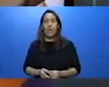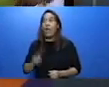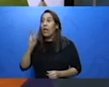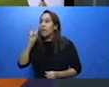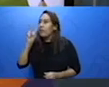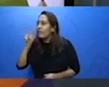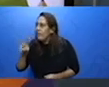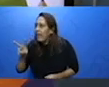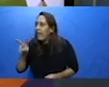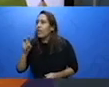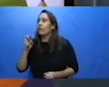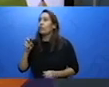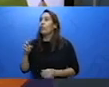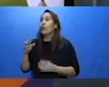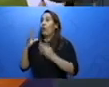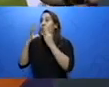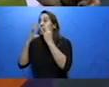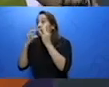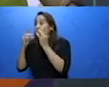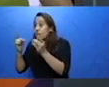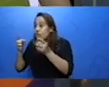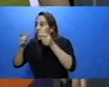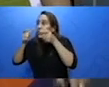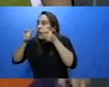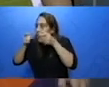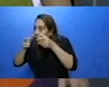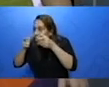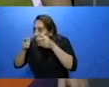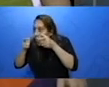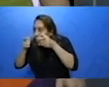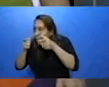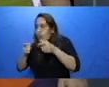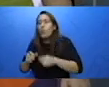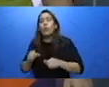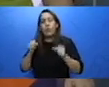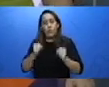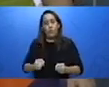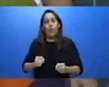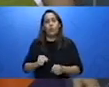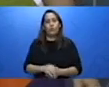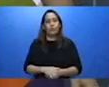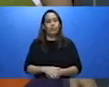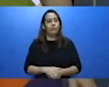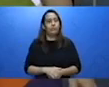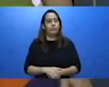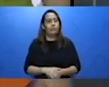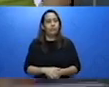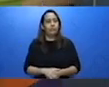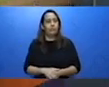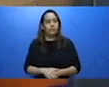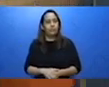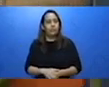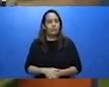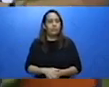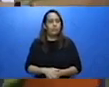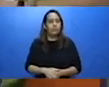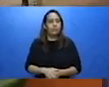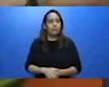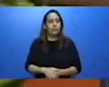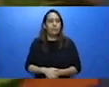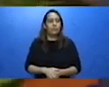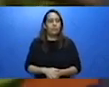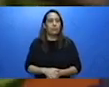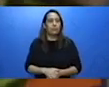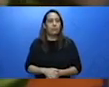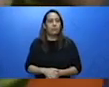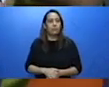assistindo, o que nós estamos fazendo? Você está assistindo a aula, você está vendo a aula. Então,